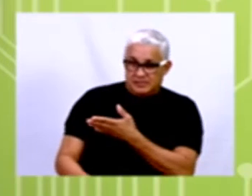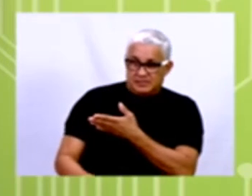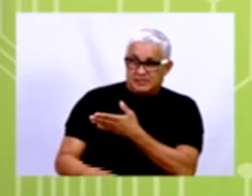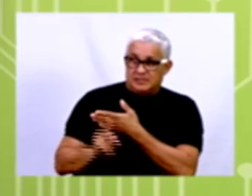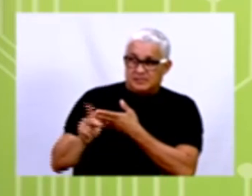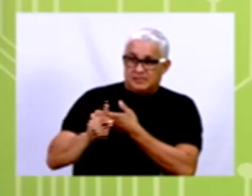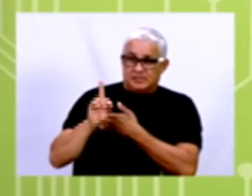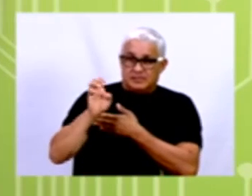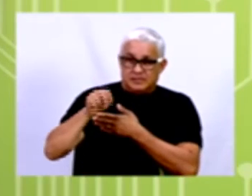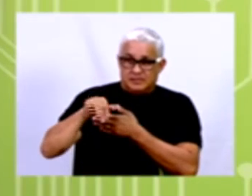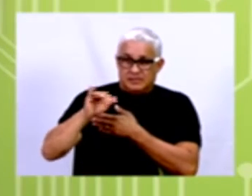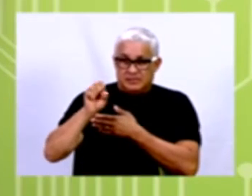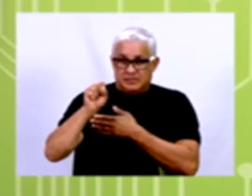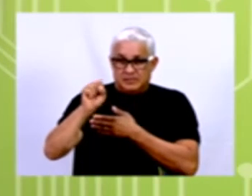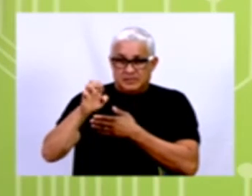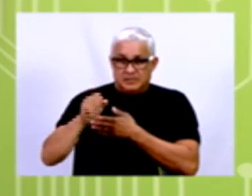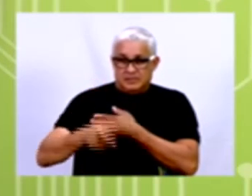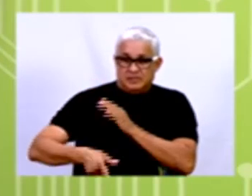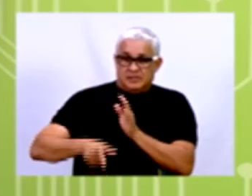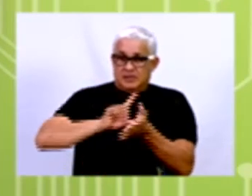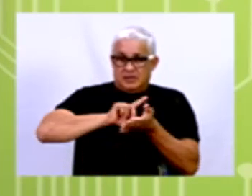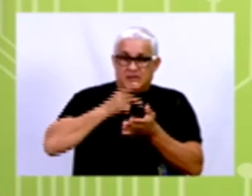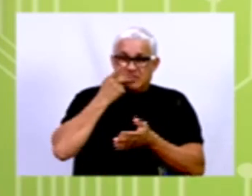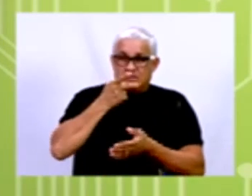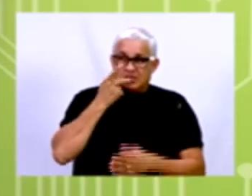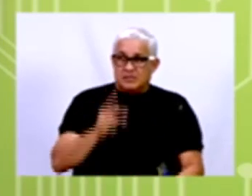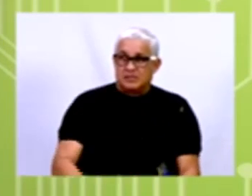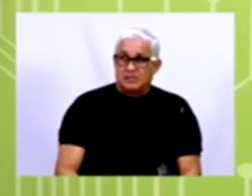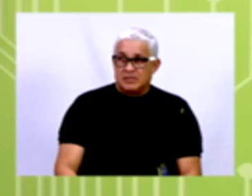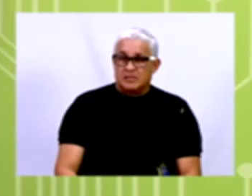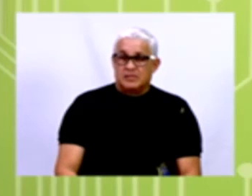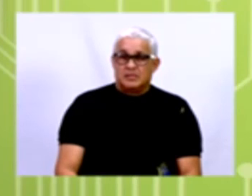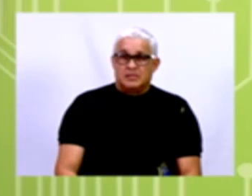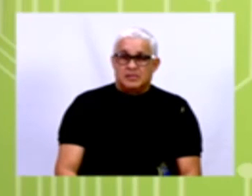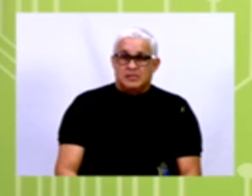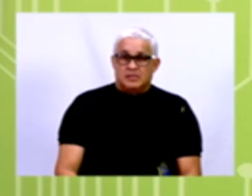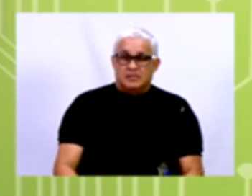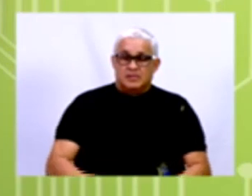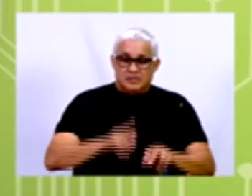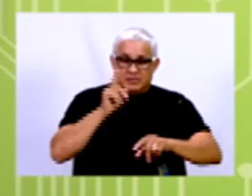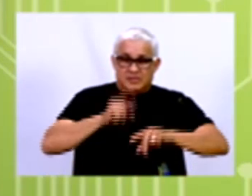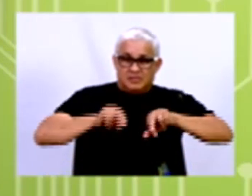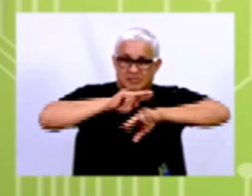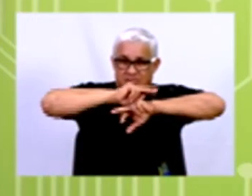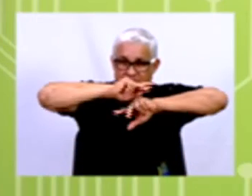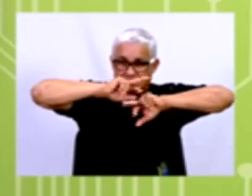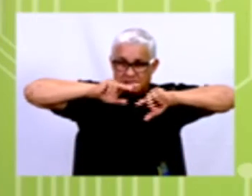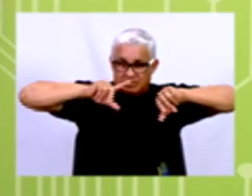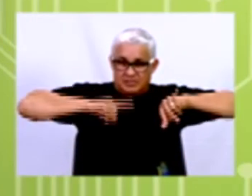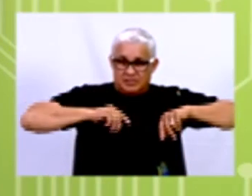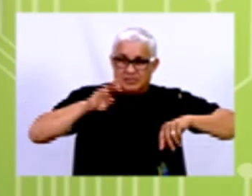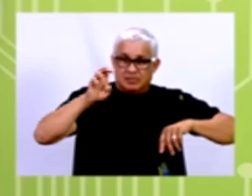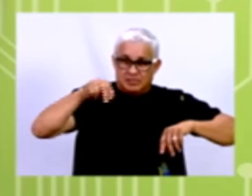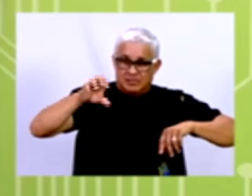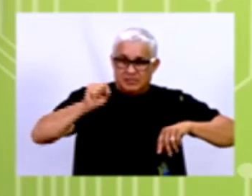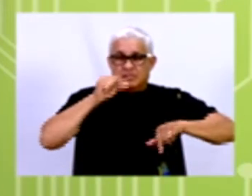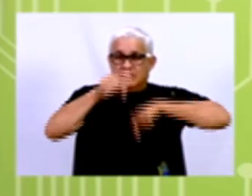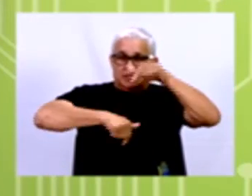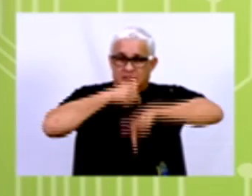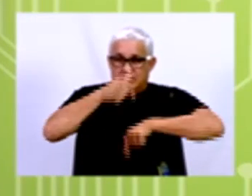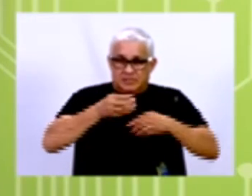sinalizou. Ou seja, dado que os recursos produtivos e, consequentemente, os bens e